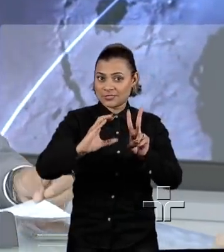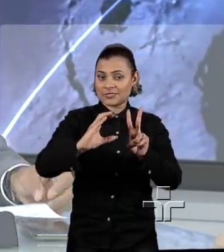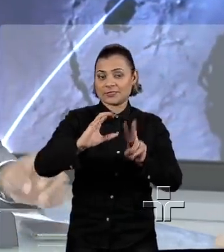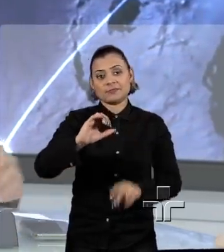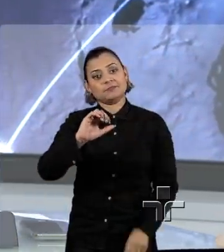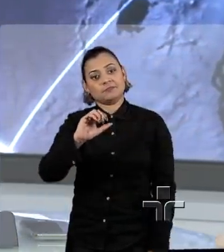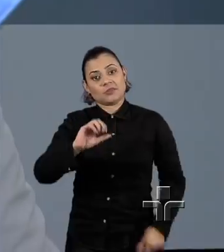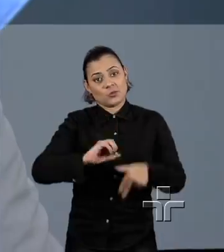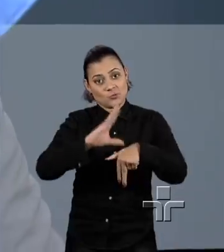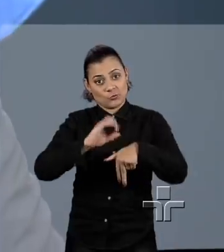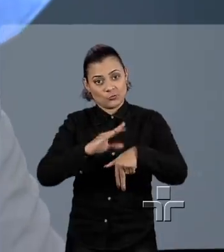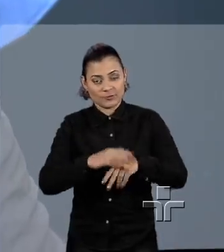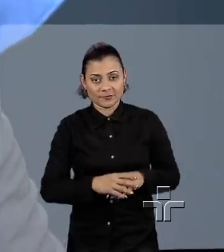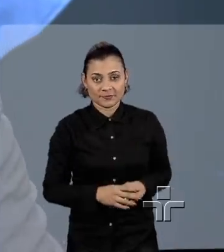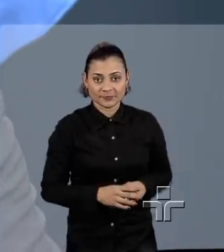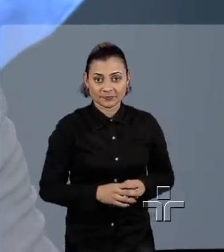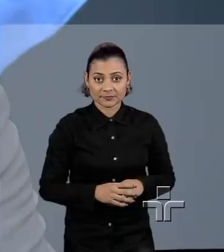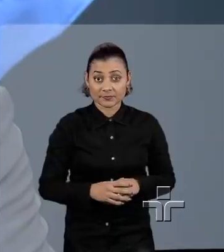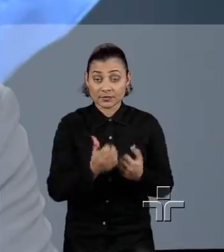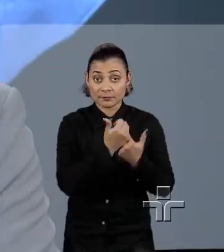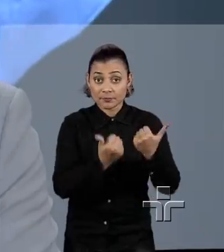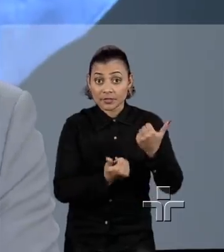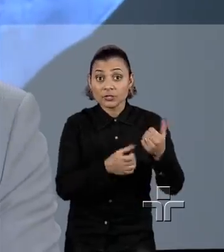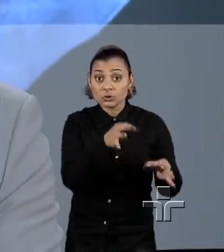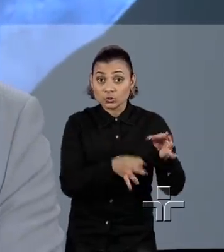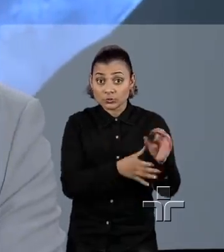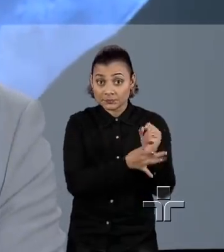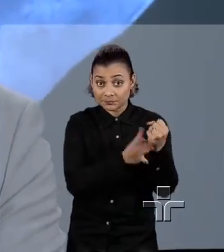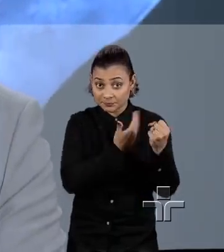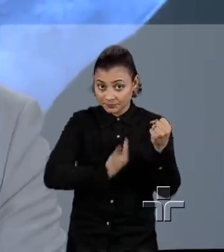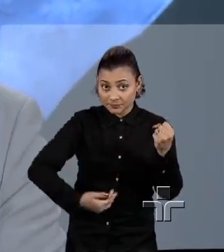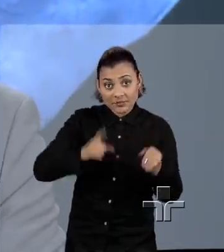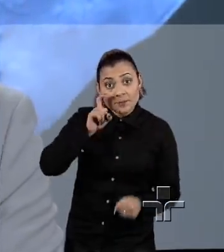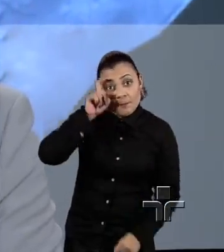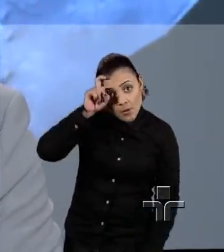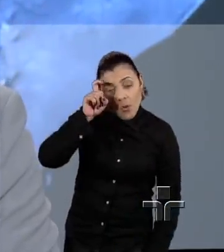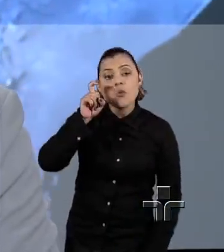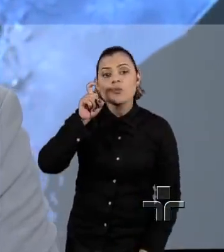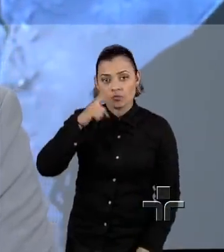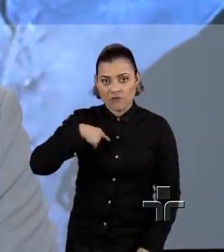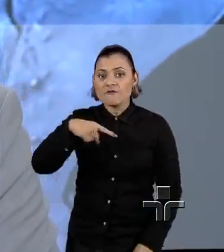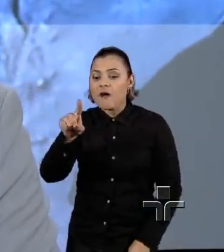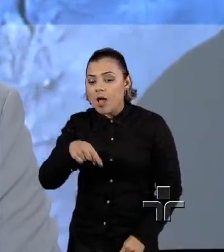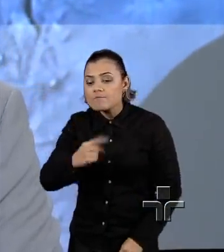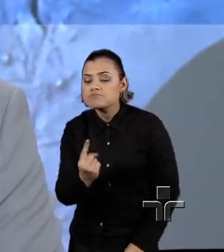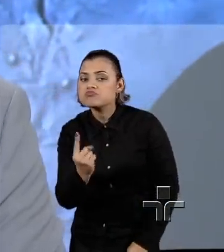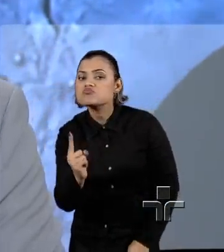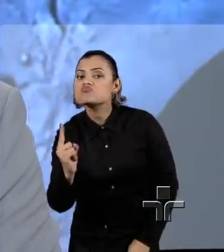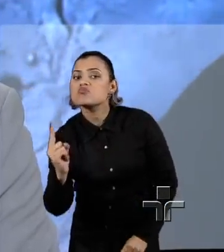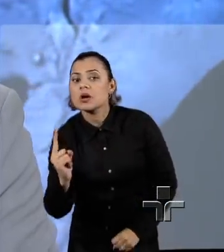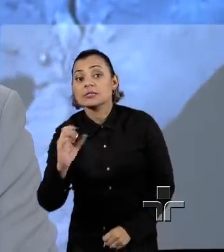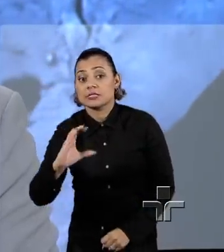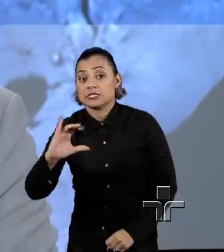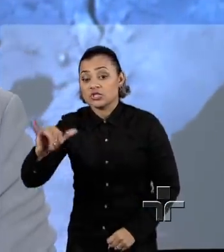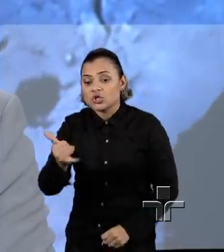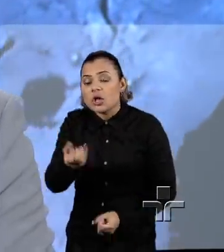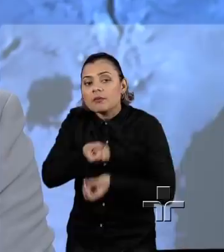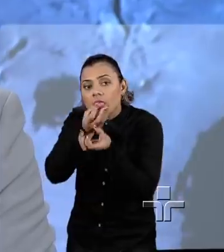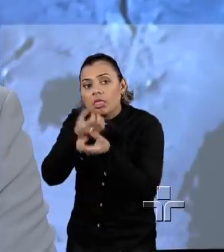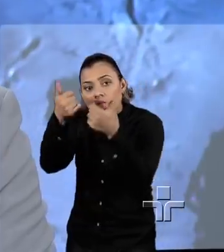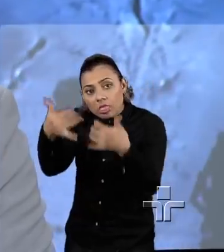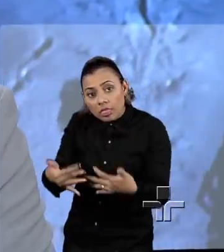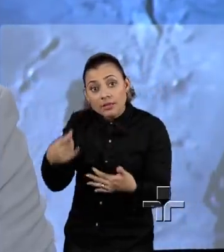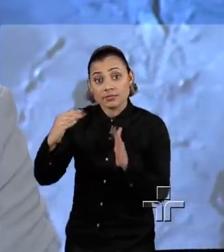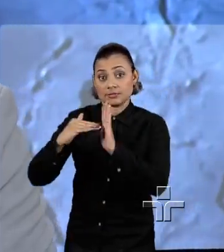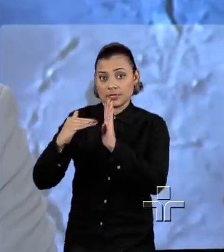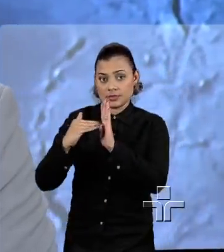Jornal da Cultura. O ministro da Justiça e Segurança Pública, Sérgio Moro, vai ser ouvido na Comissão de Constituição e Justiça do Senado